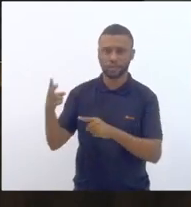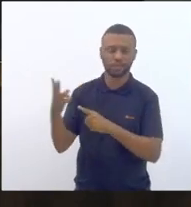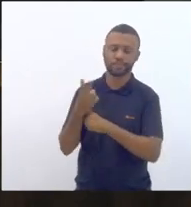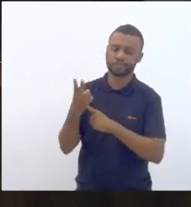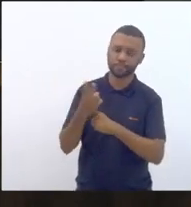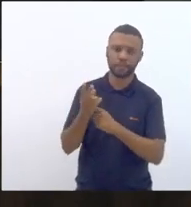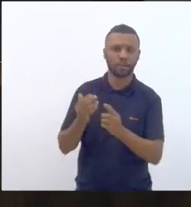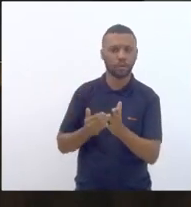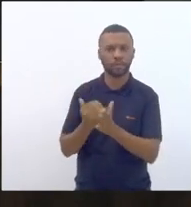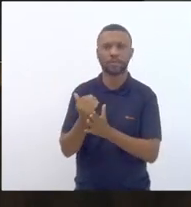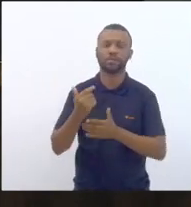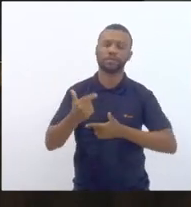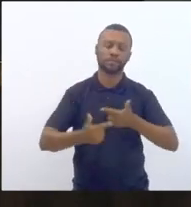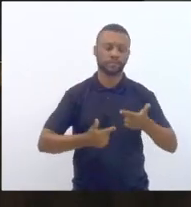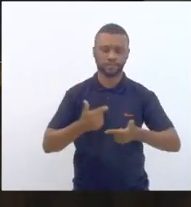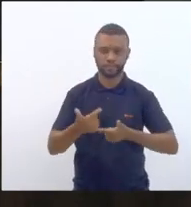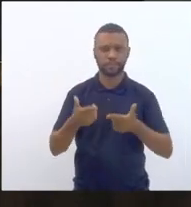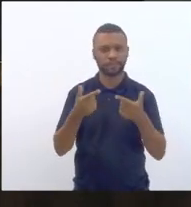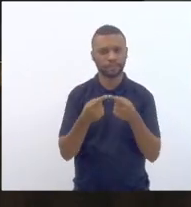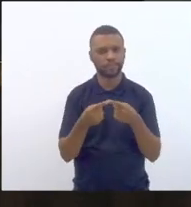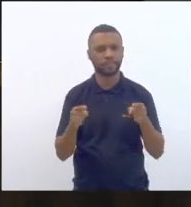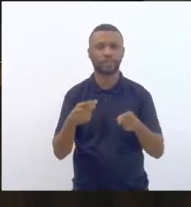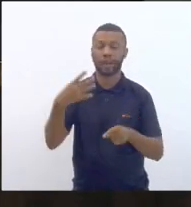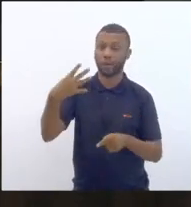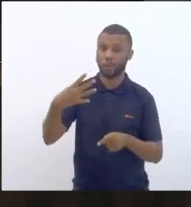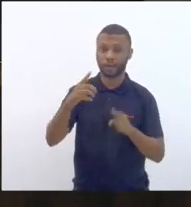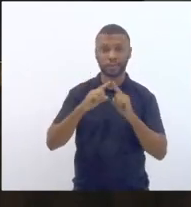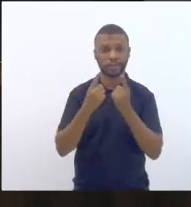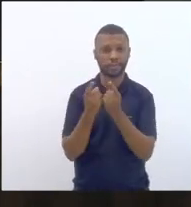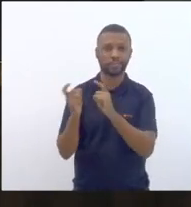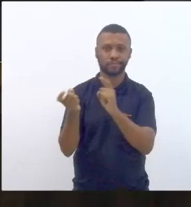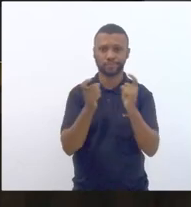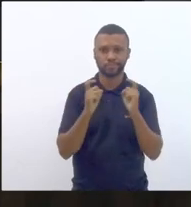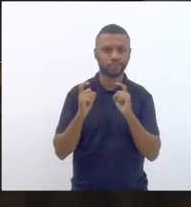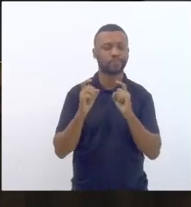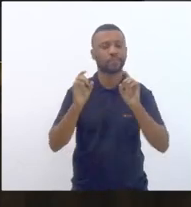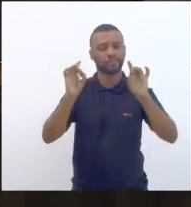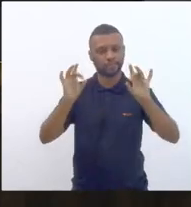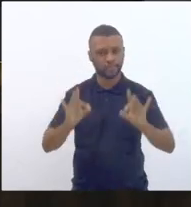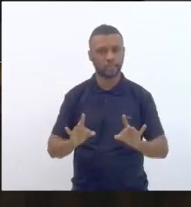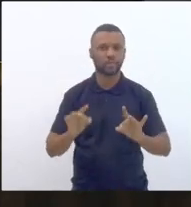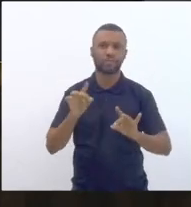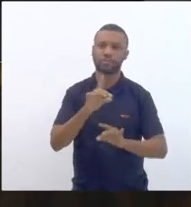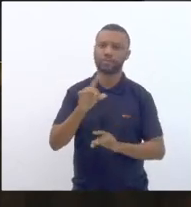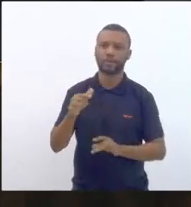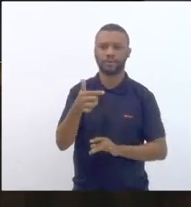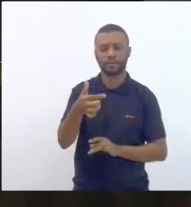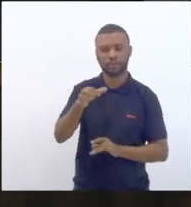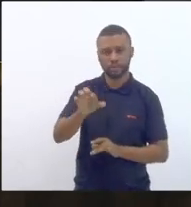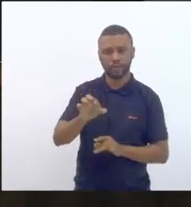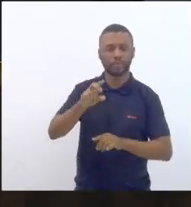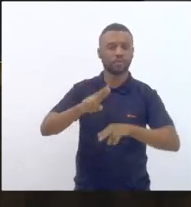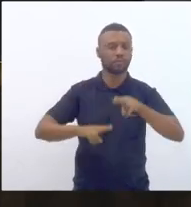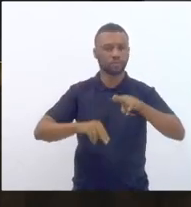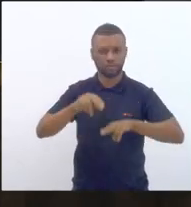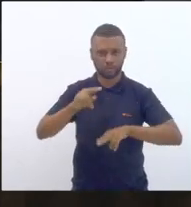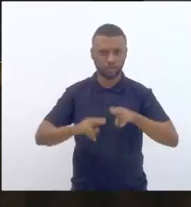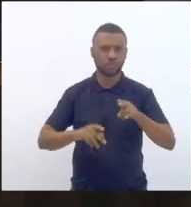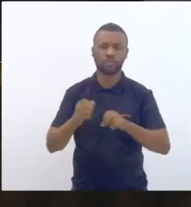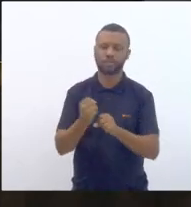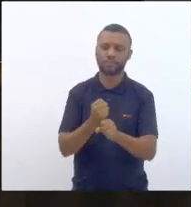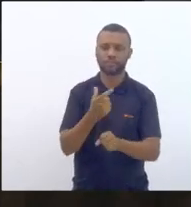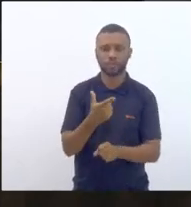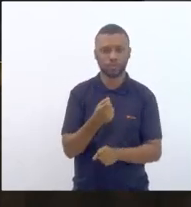iniciamos o nosso trabalho. Está aberta a quarta sessão extraordinária do dia 29 de